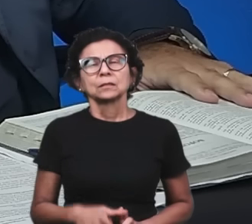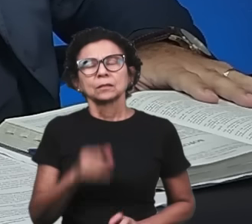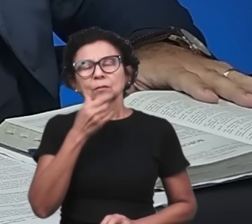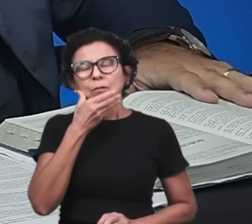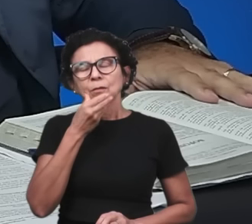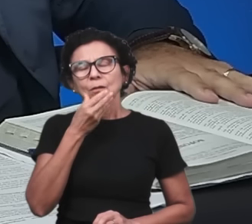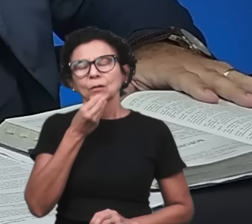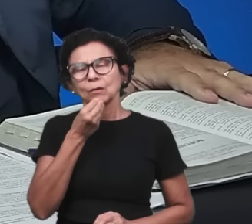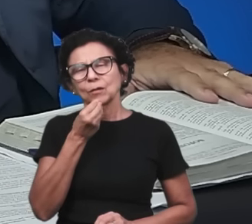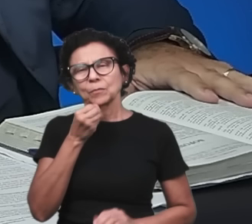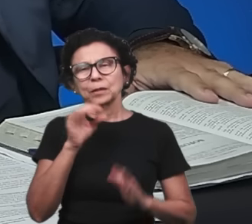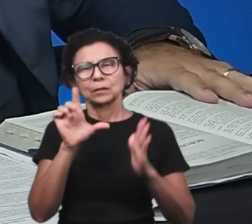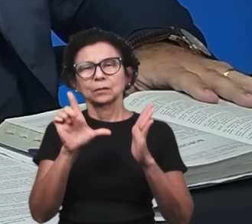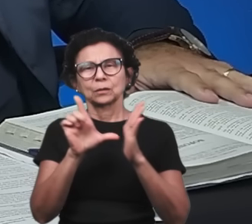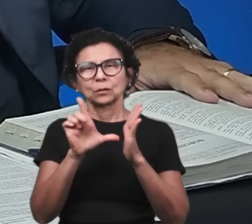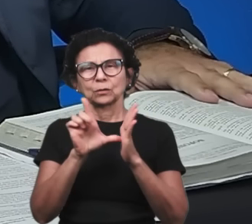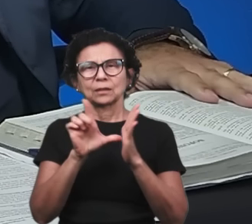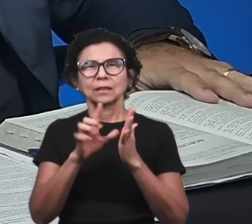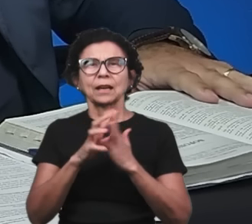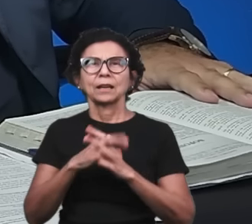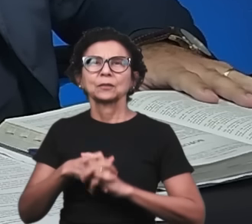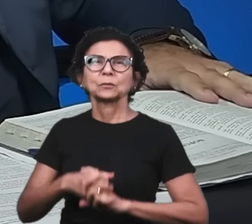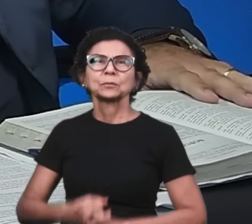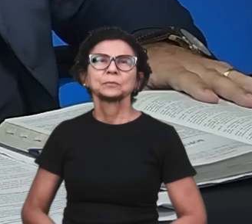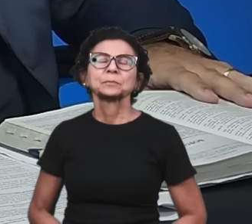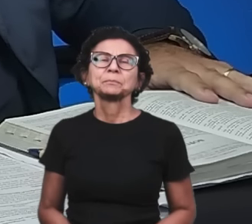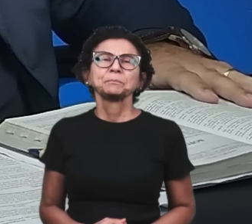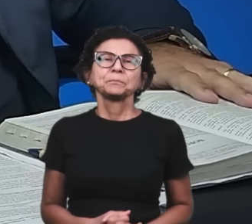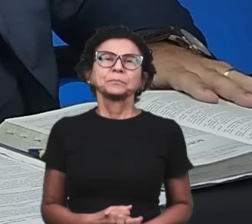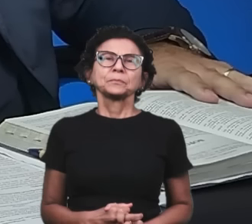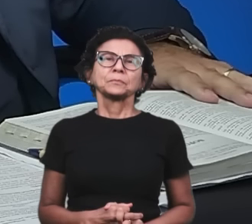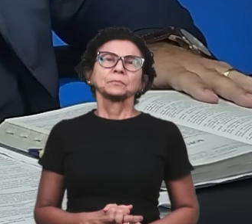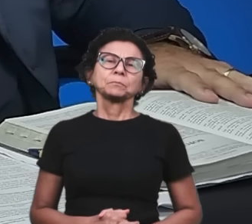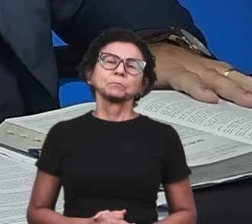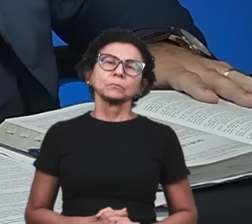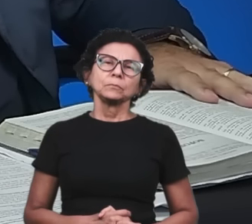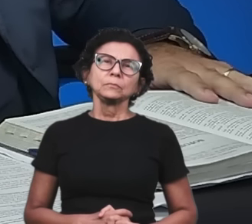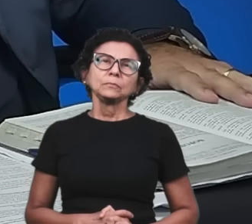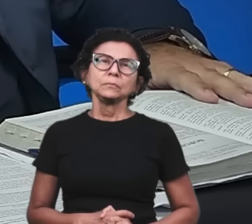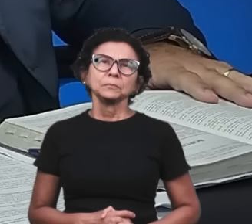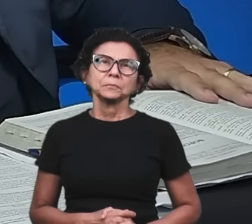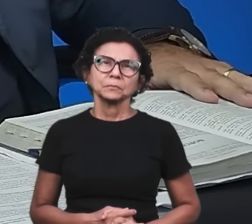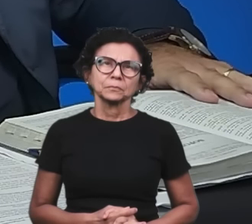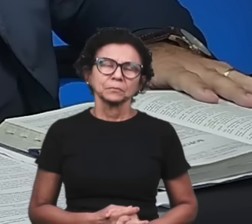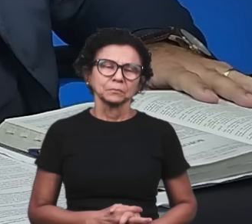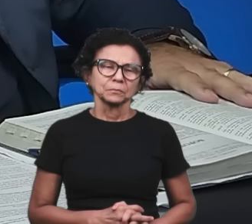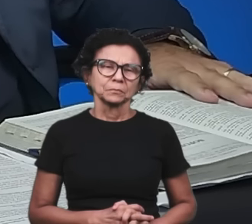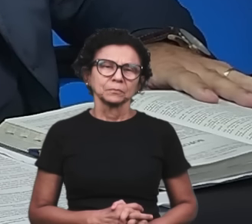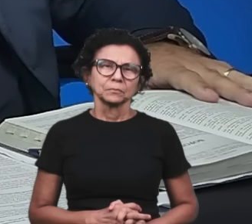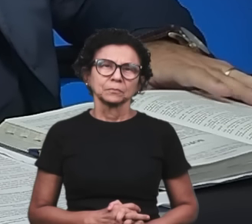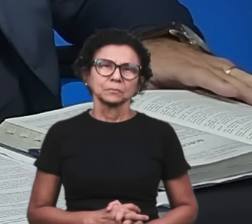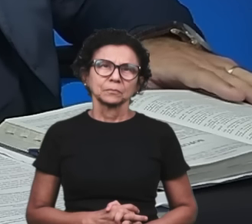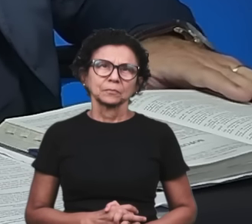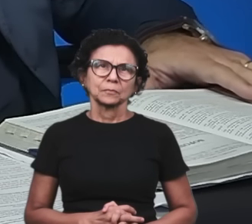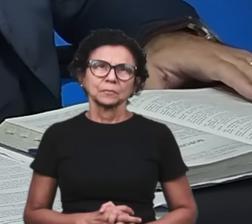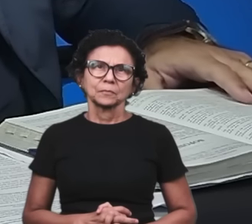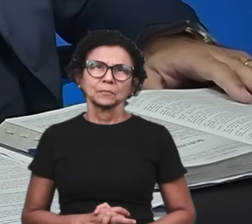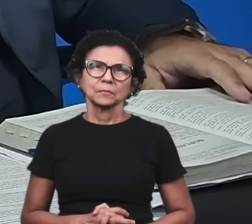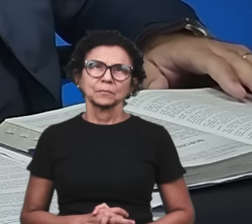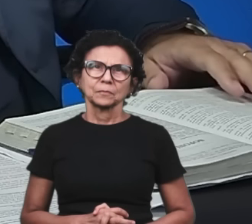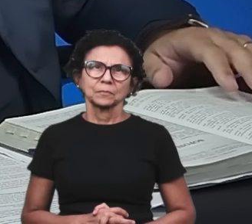desse livro de Abacuque, chegou nesse versículo 2:4, quando ele viu e traduziu, não é reto